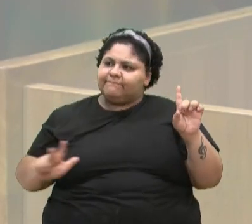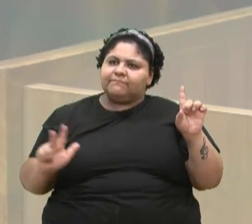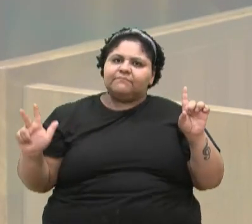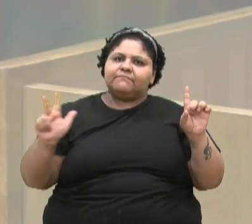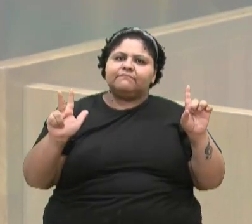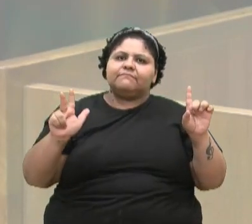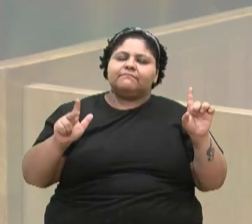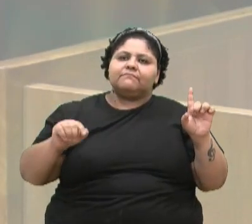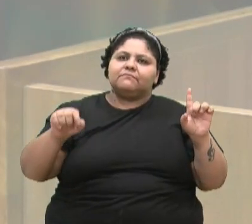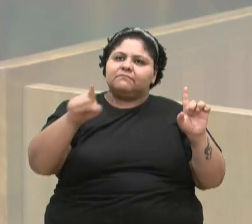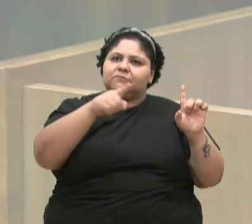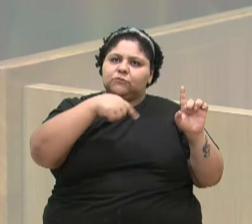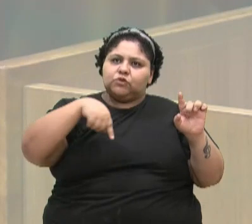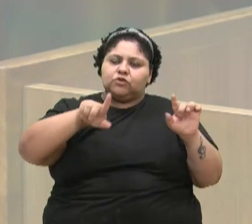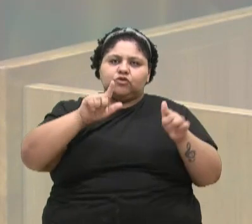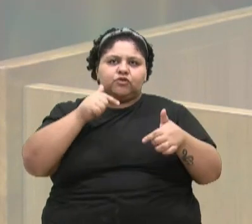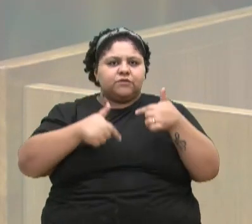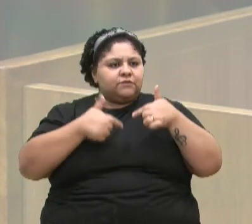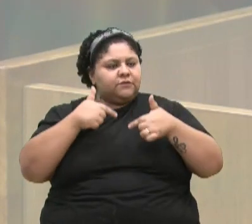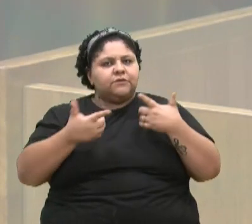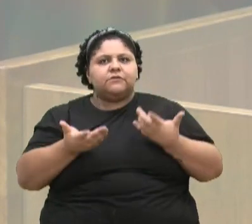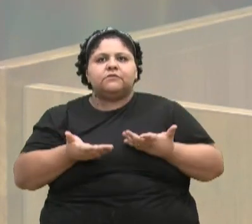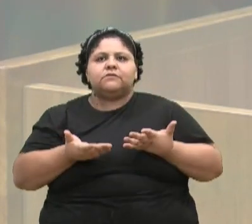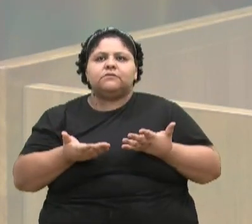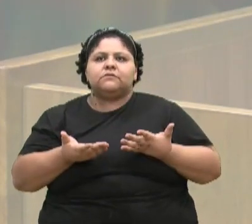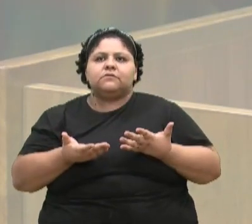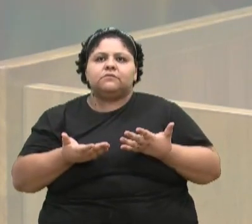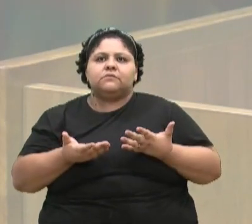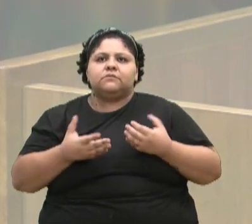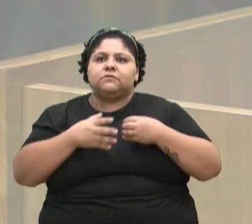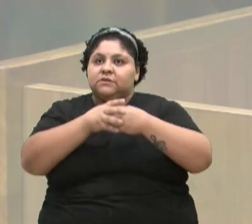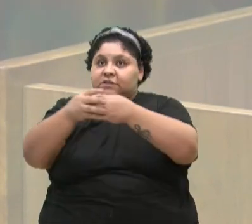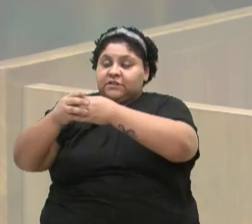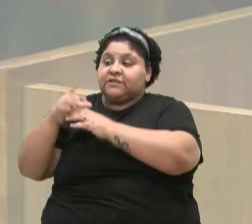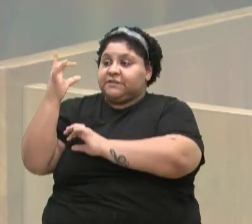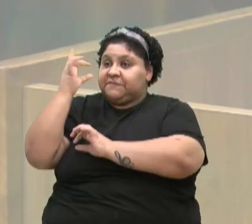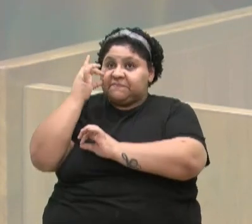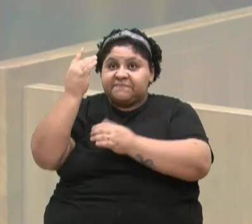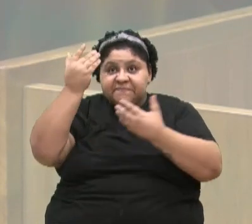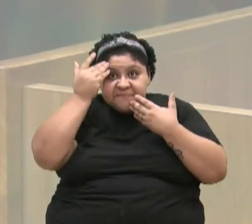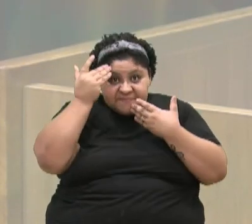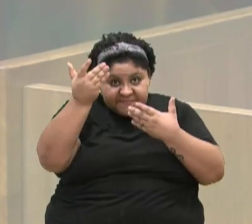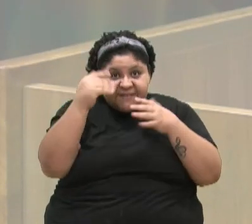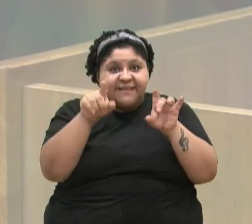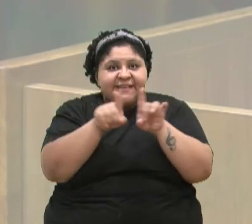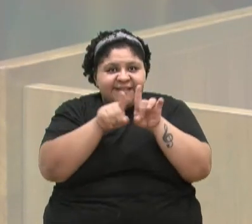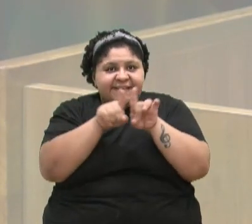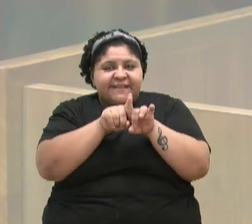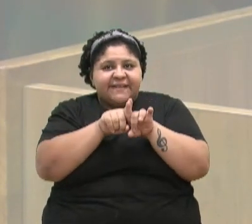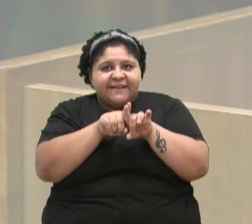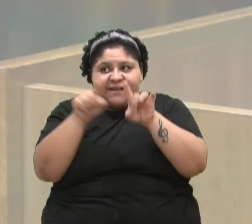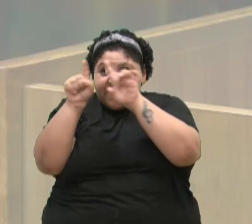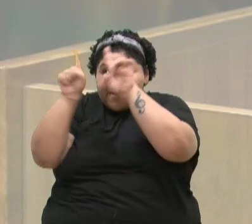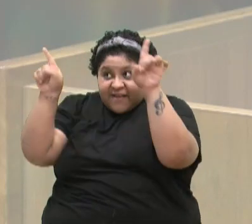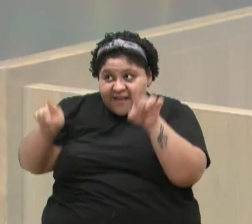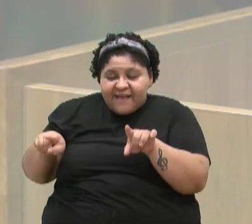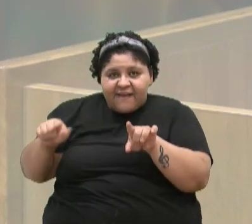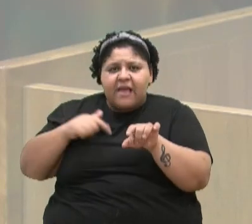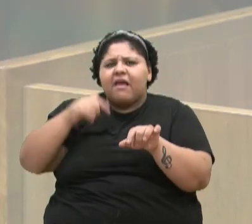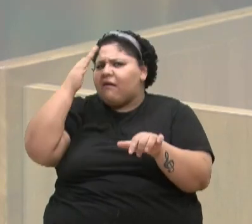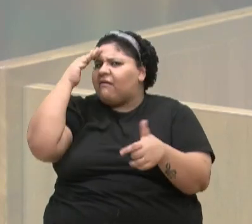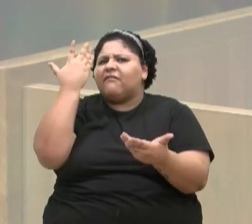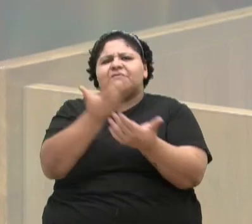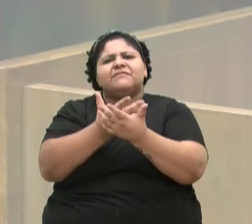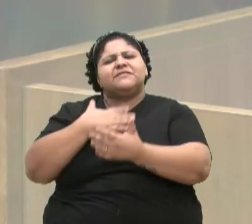no nosso trabalho. A nossa equipe ali presente, obrigada à nossa equipe, eu tenho certeza como vocês estão